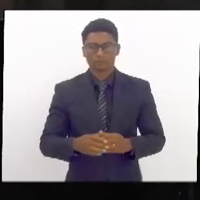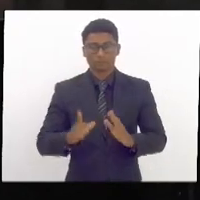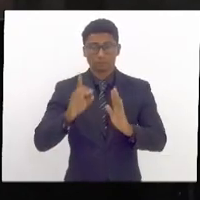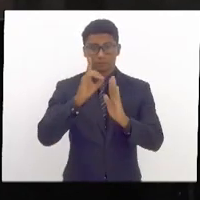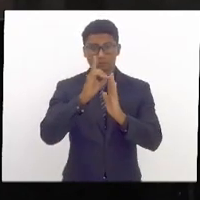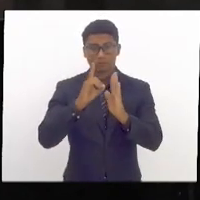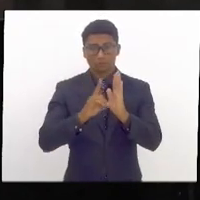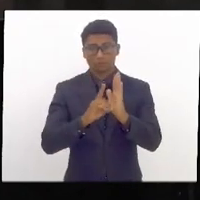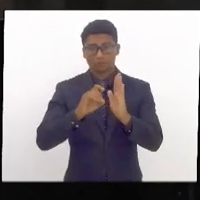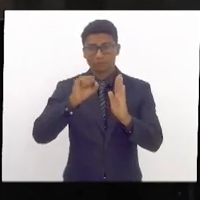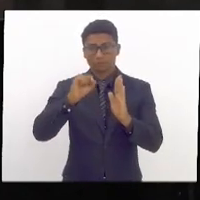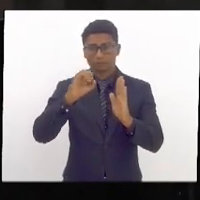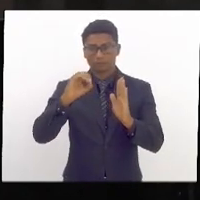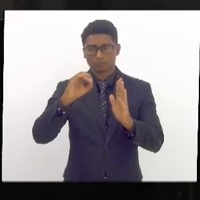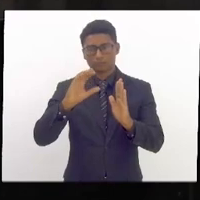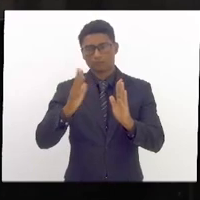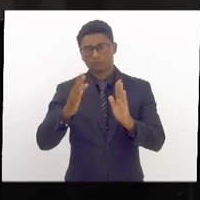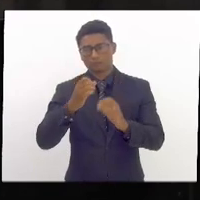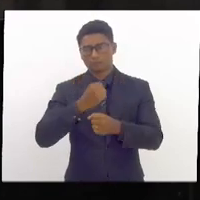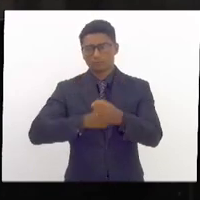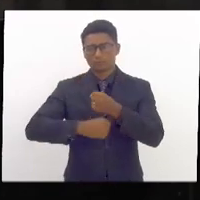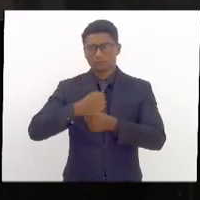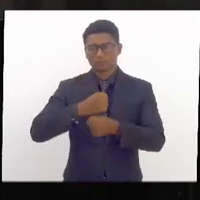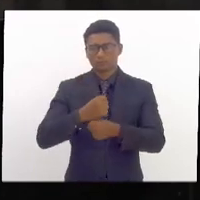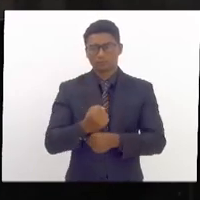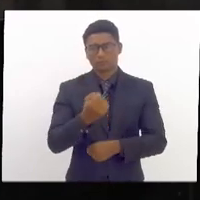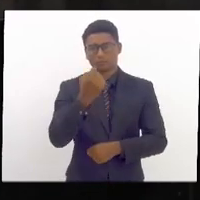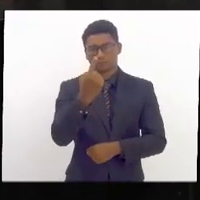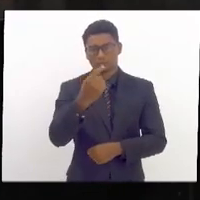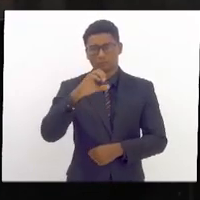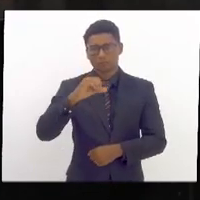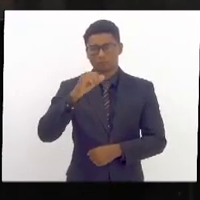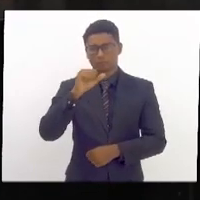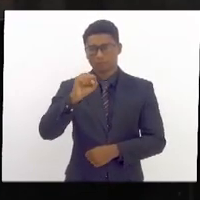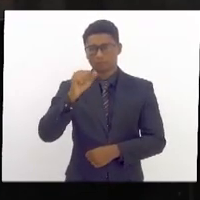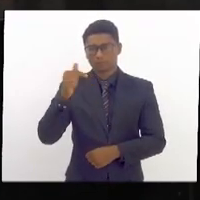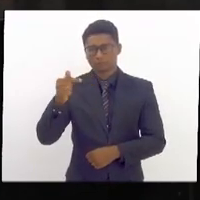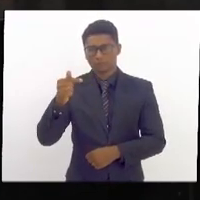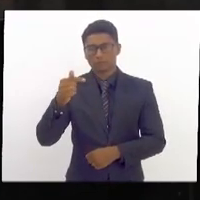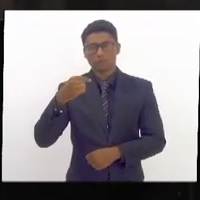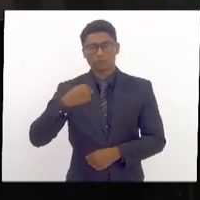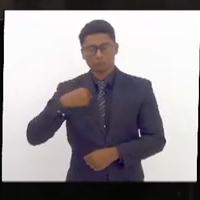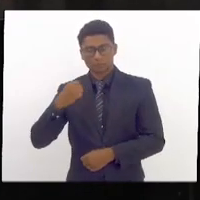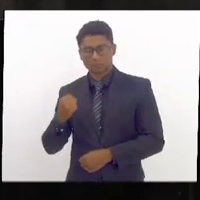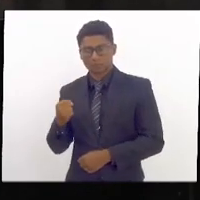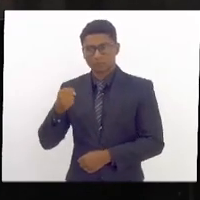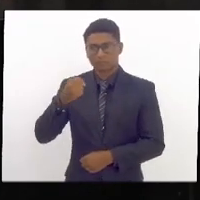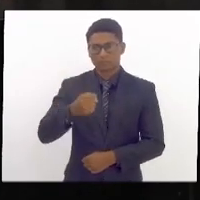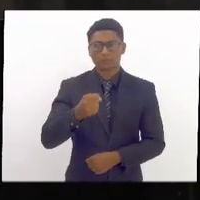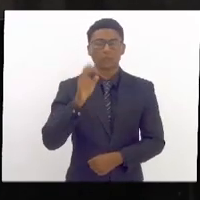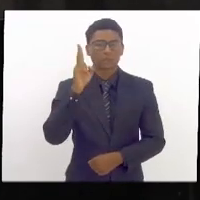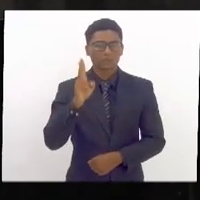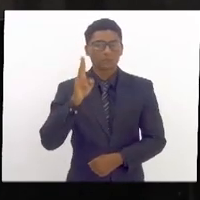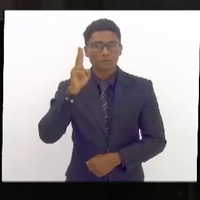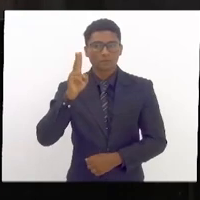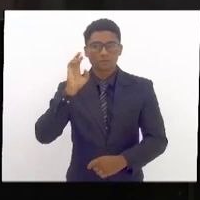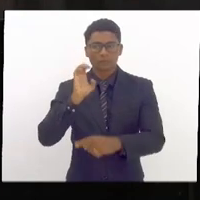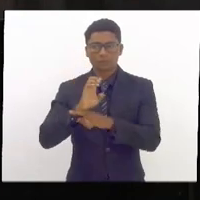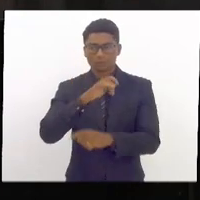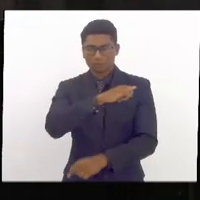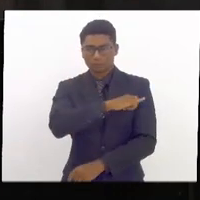de 80, 1987, eu assumo exatamente o cargo de vereador do Estado do Rio de Janeiro.